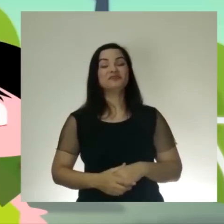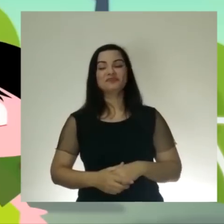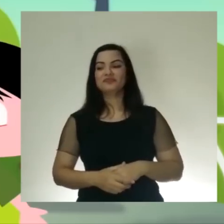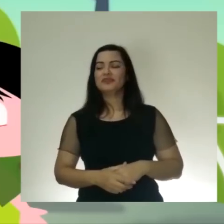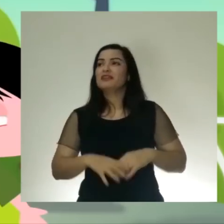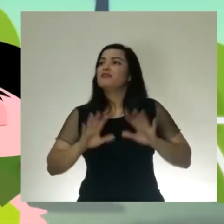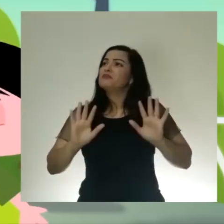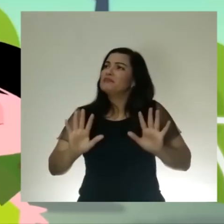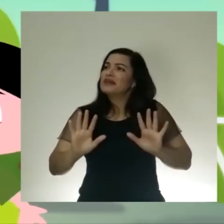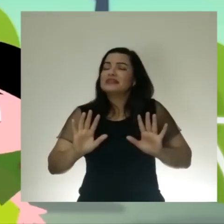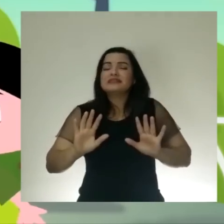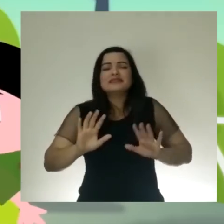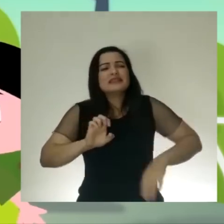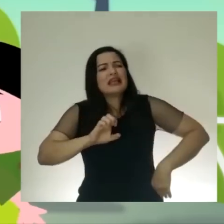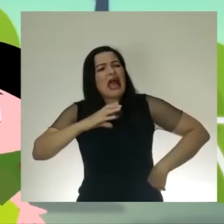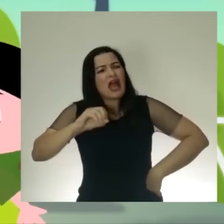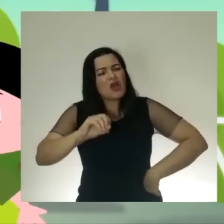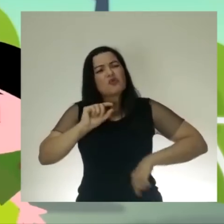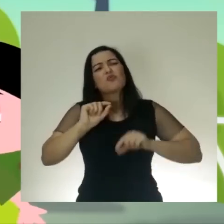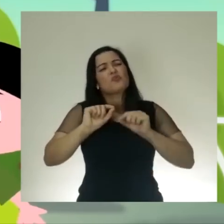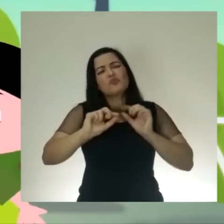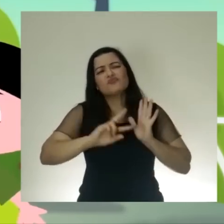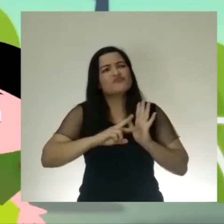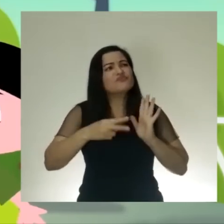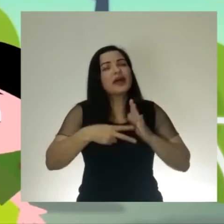Mas o que é um eco?